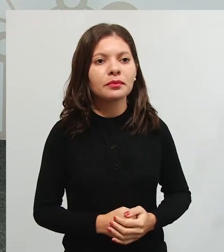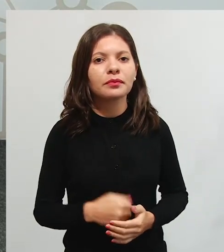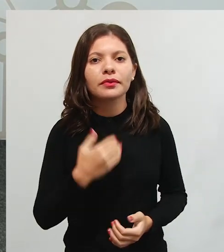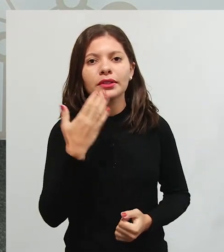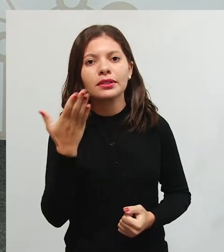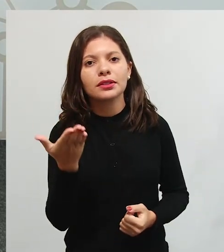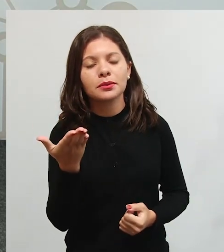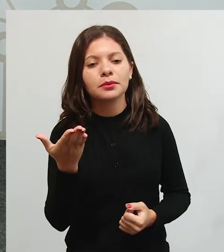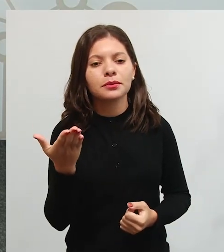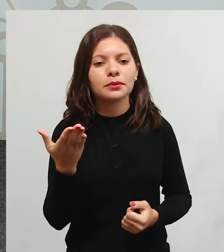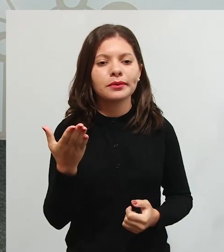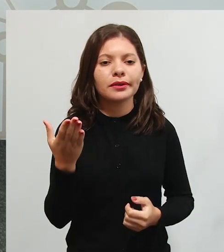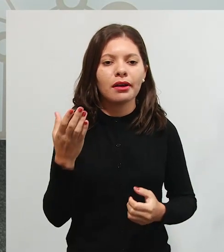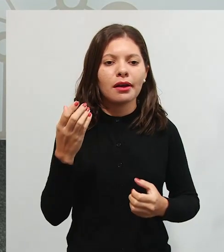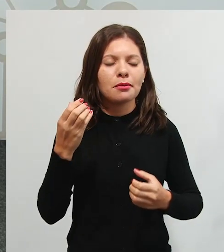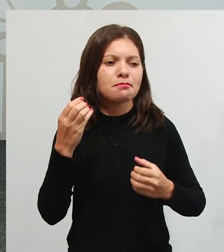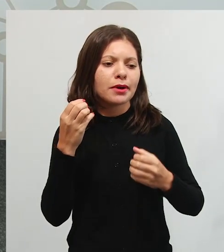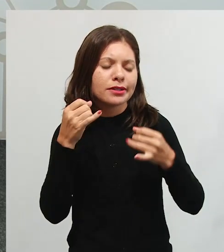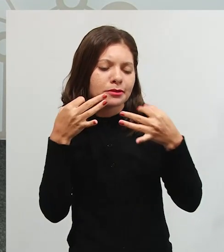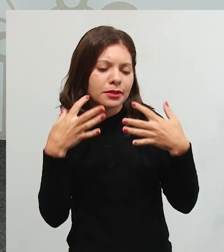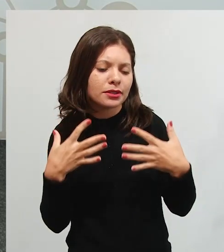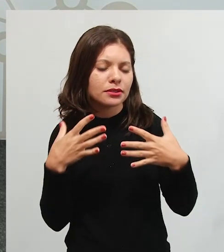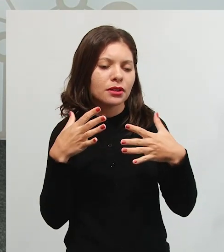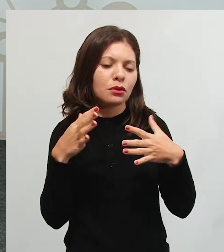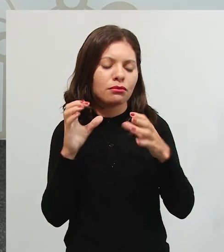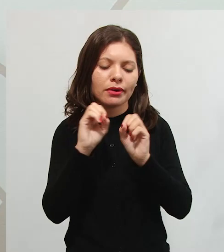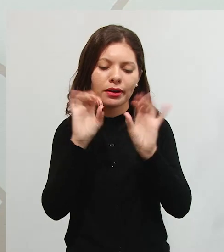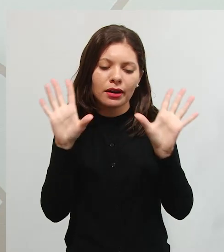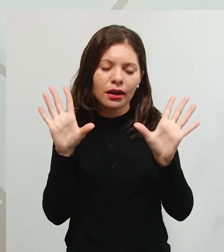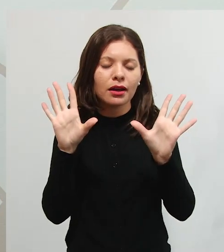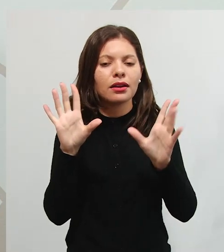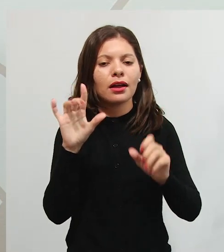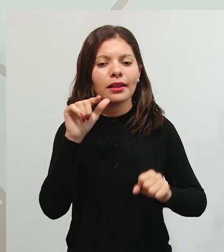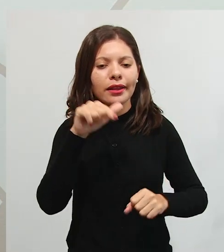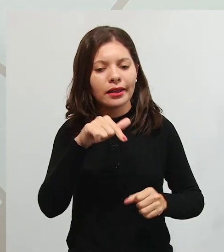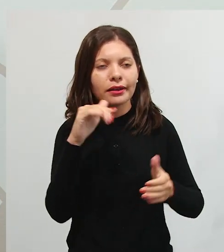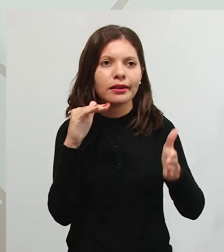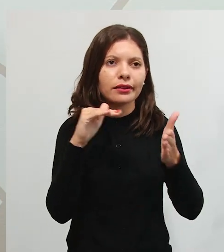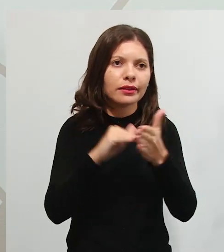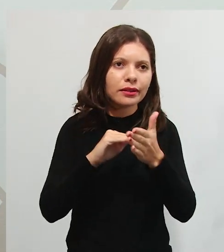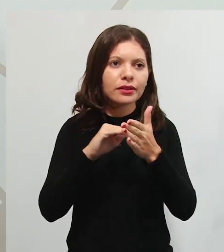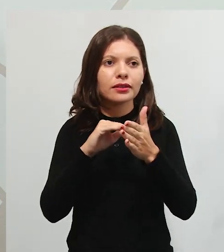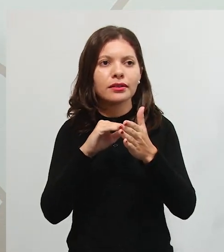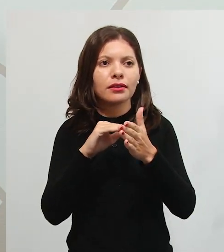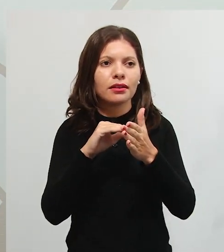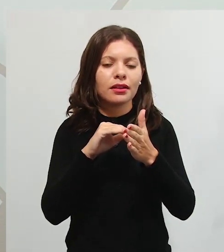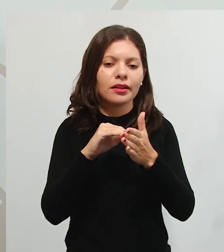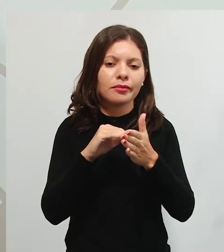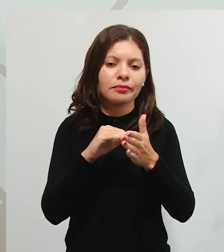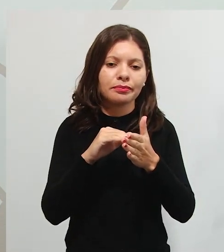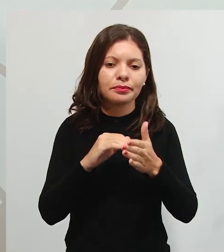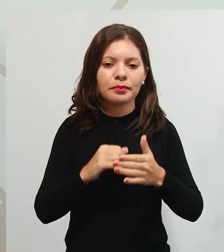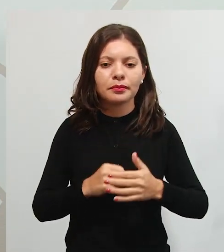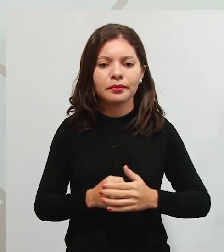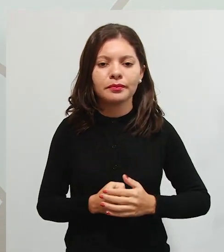Olha, uma definição clara, né, de que até aqui é isso, até aqui é